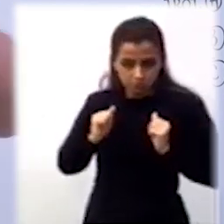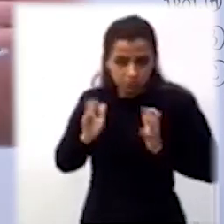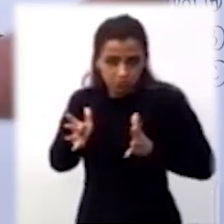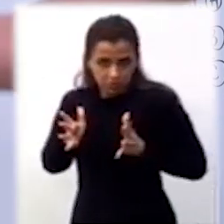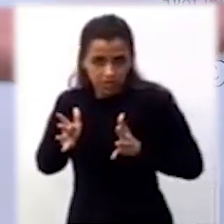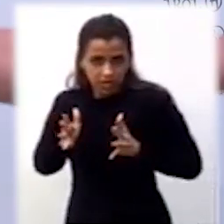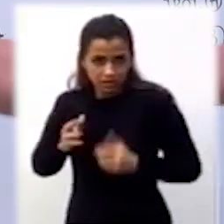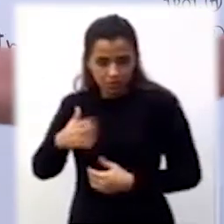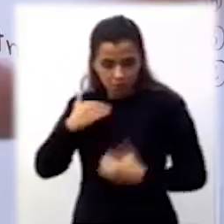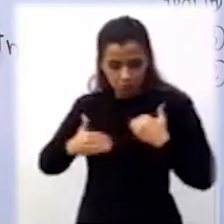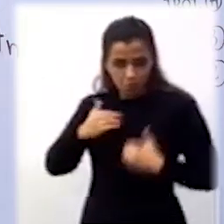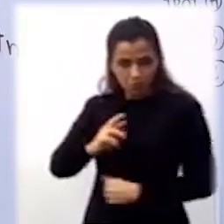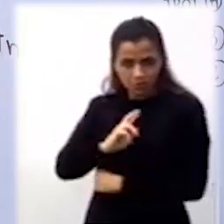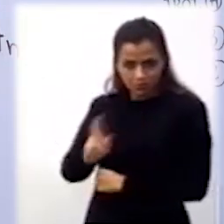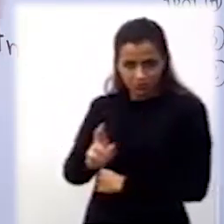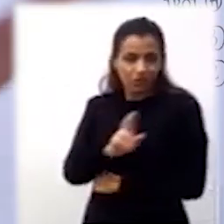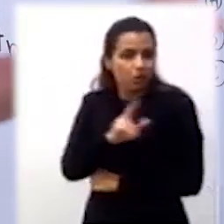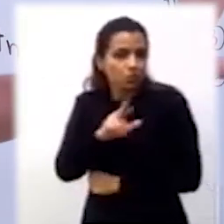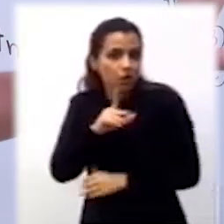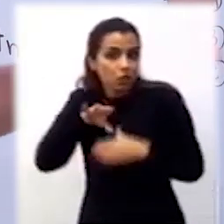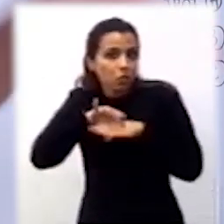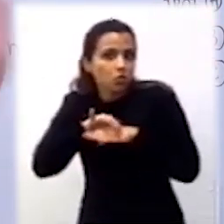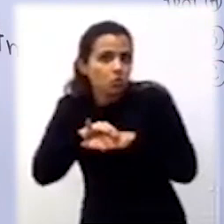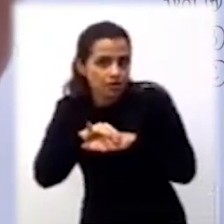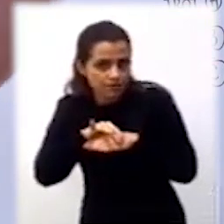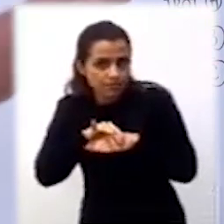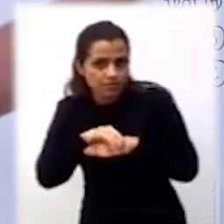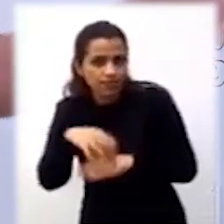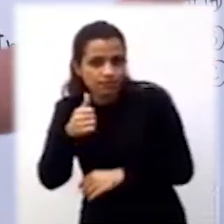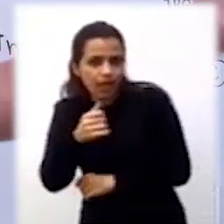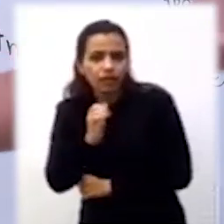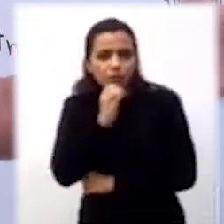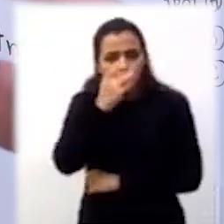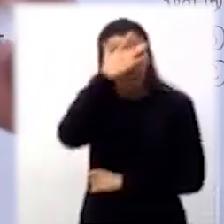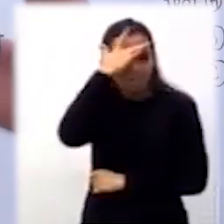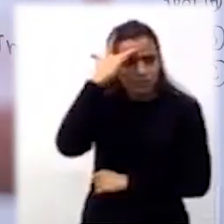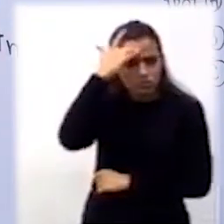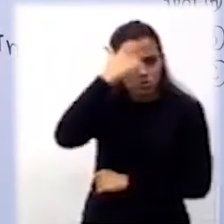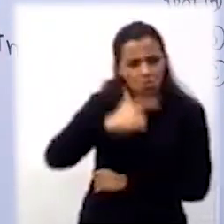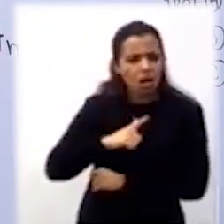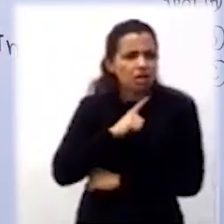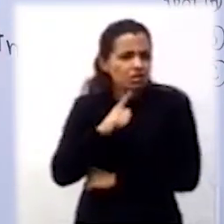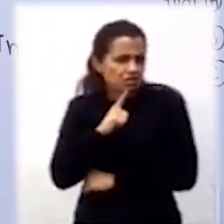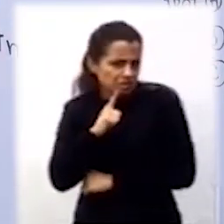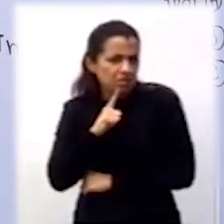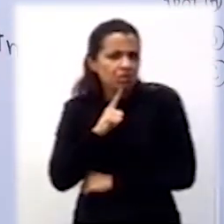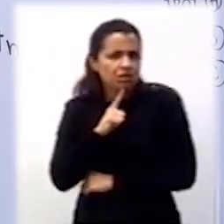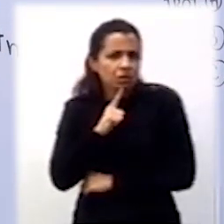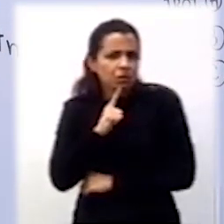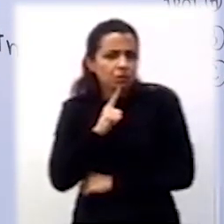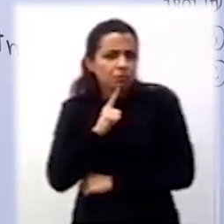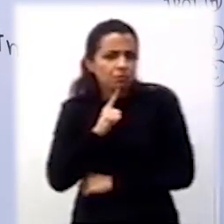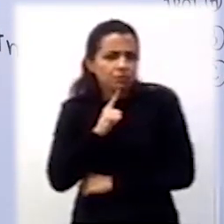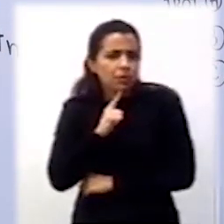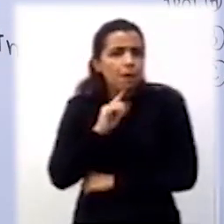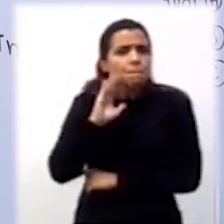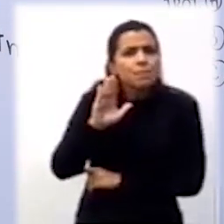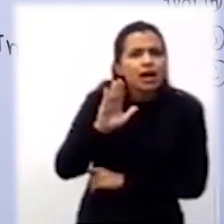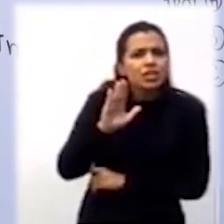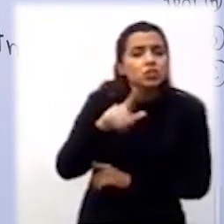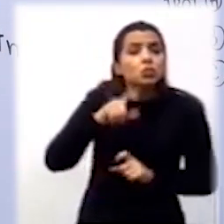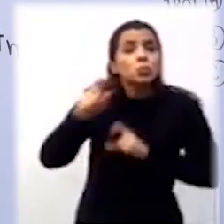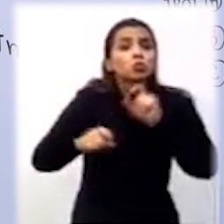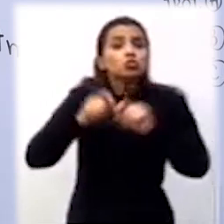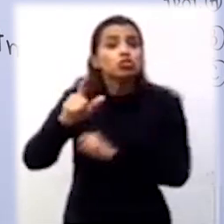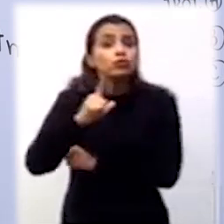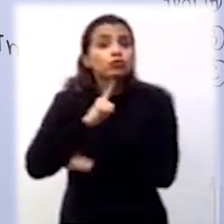muita gente chama erradamente de doença. Tá, mas a AIDS, o cara pode ter um quadro de AIDS, sinais e sintomas. Mas quem causa a AIDS